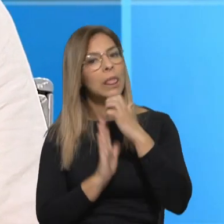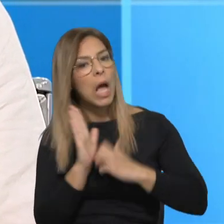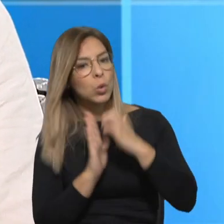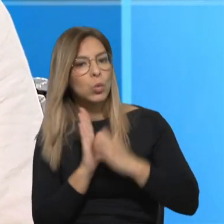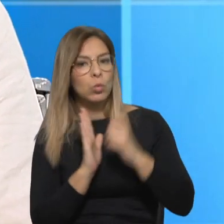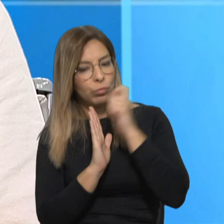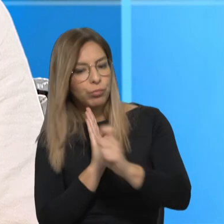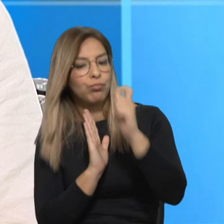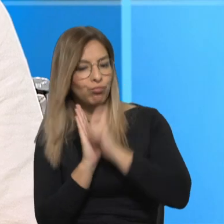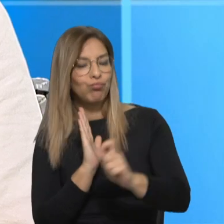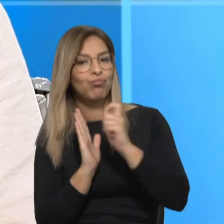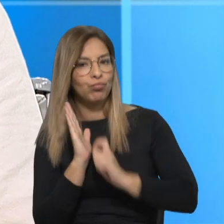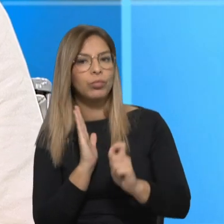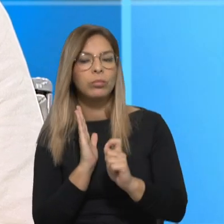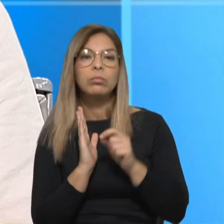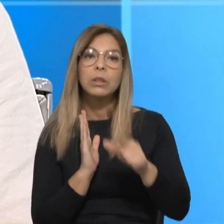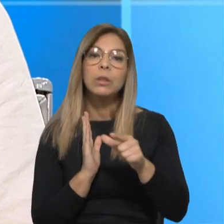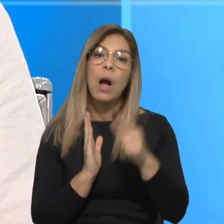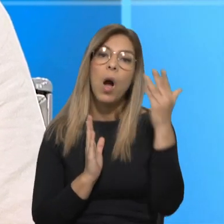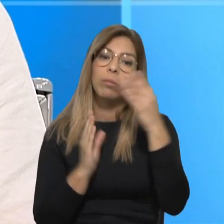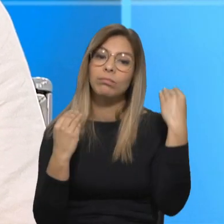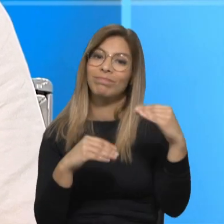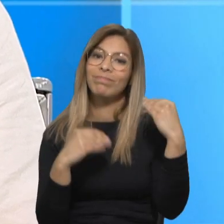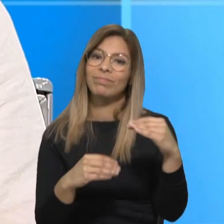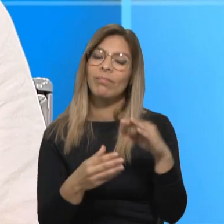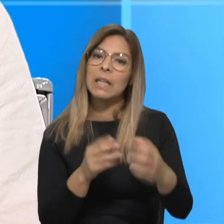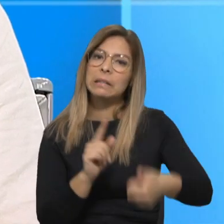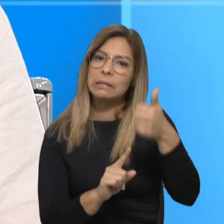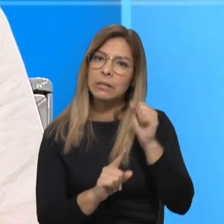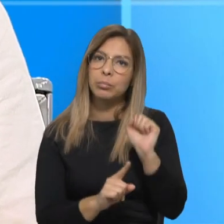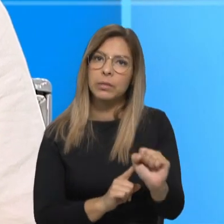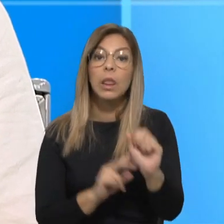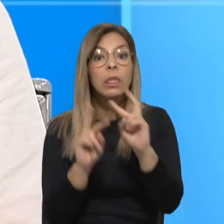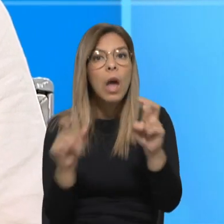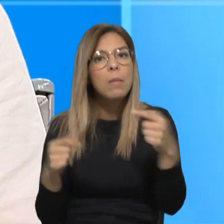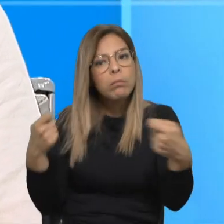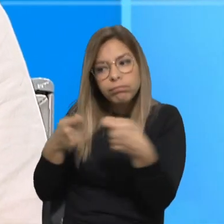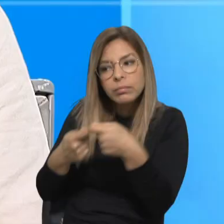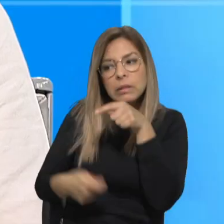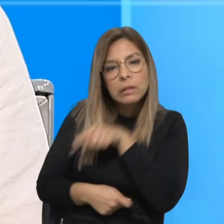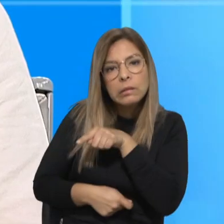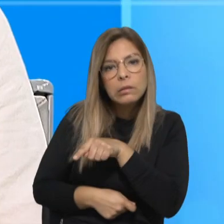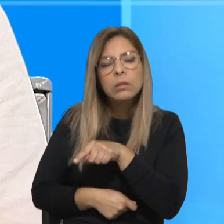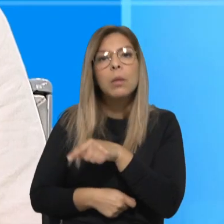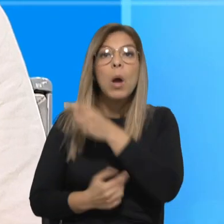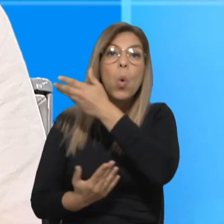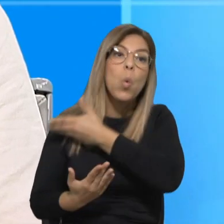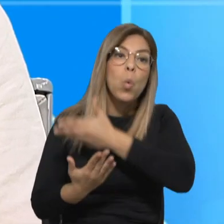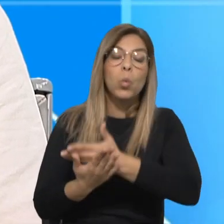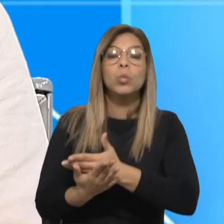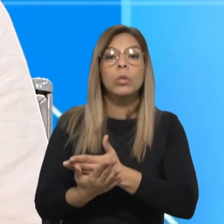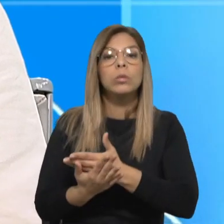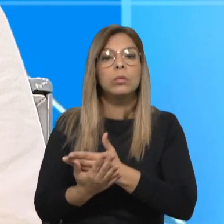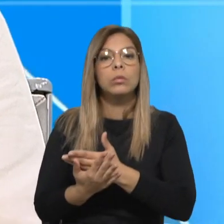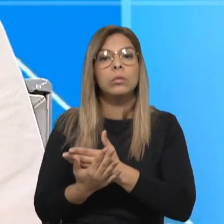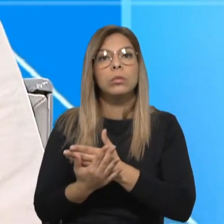escritos. São catequeses muito centradas exatamente neste tema E estas últimas, muito a